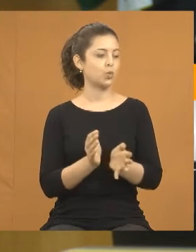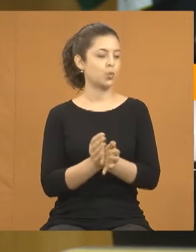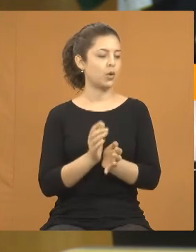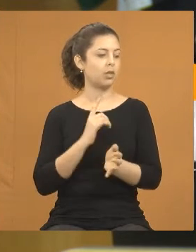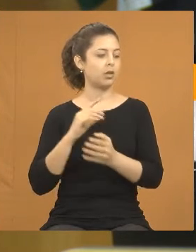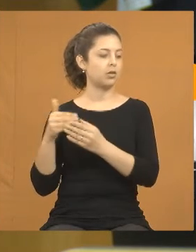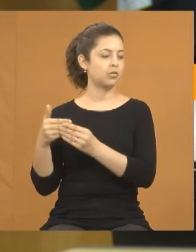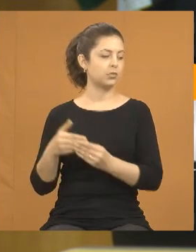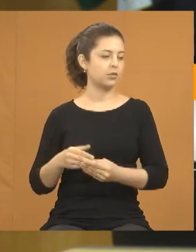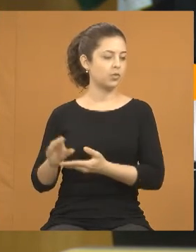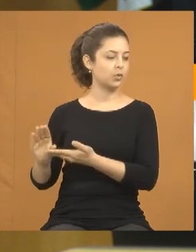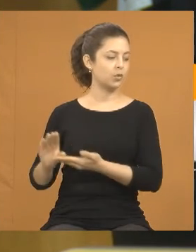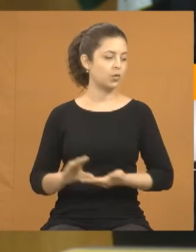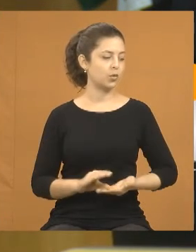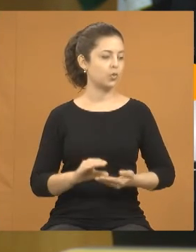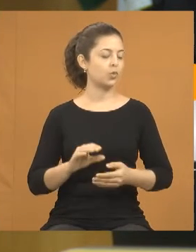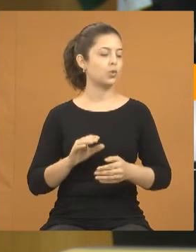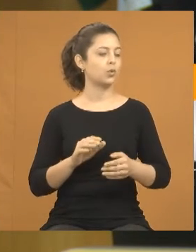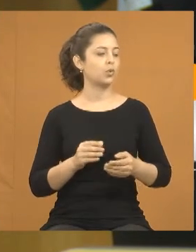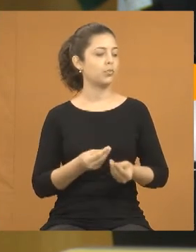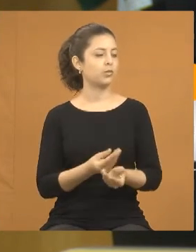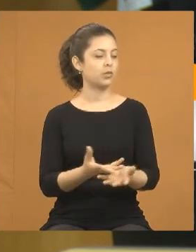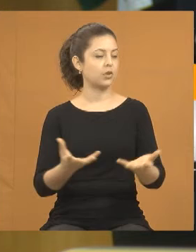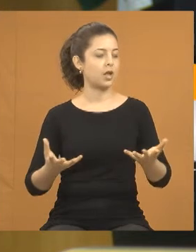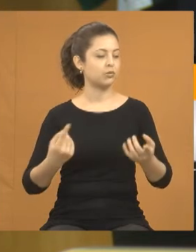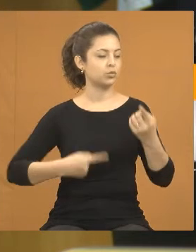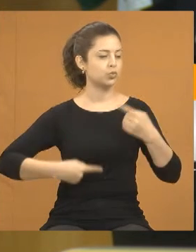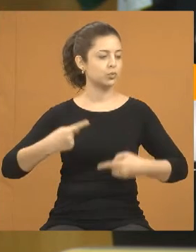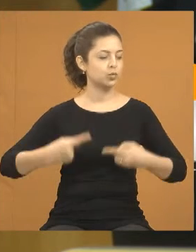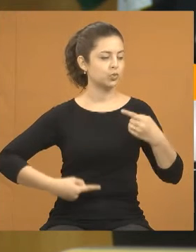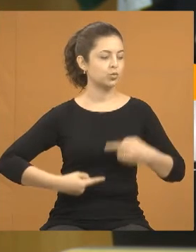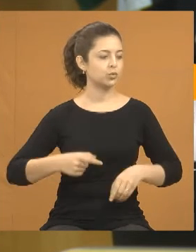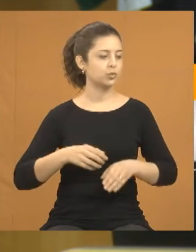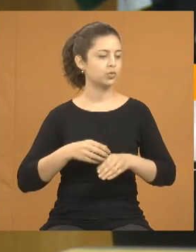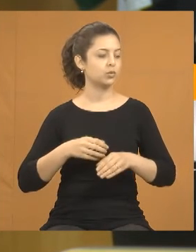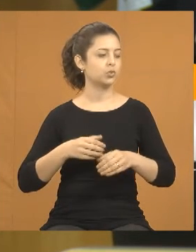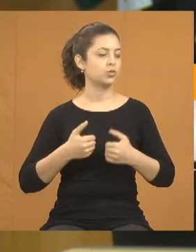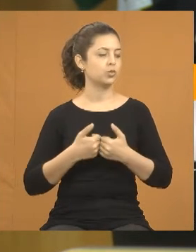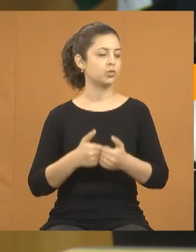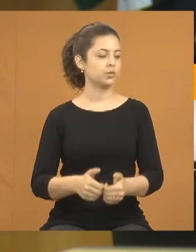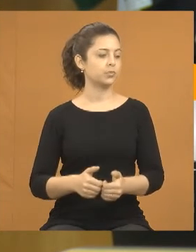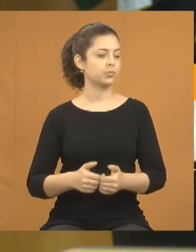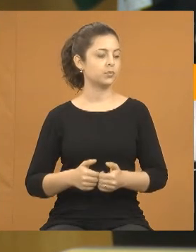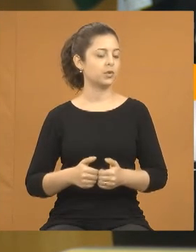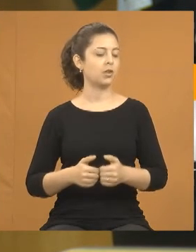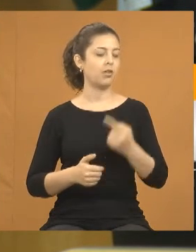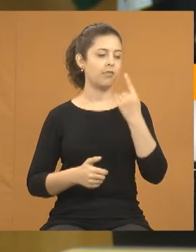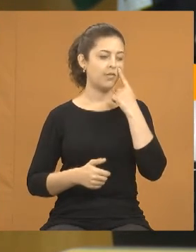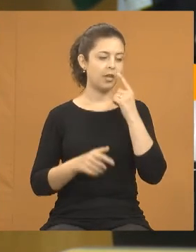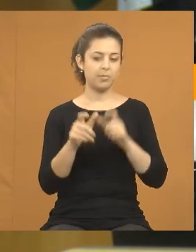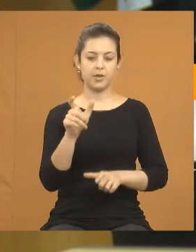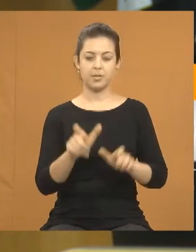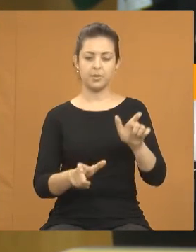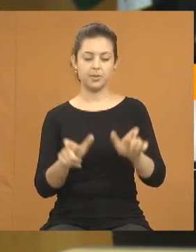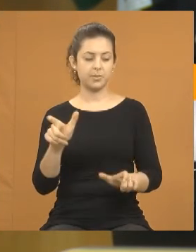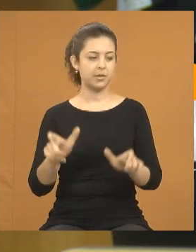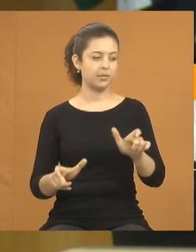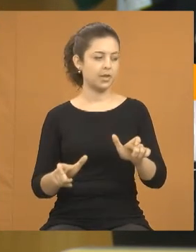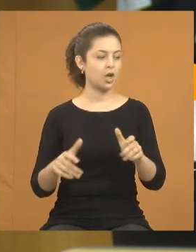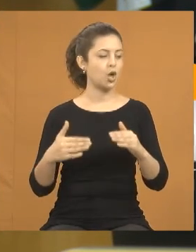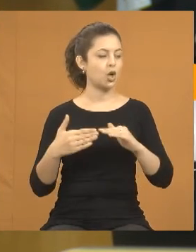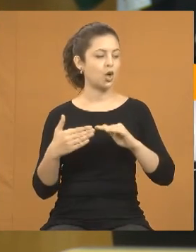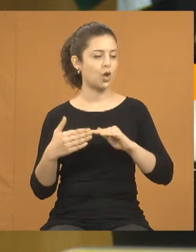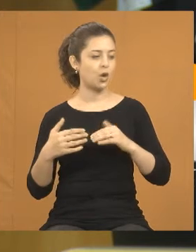possamos trazer para essa casa a população para discutir o transporte nessa cidade, para ver se os munícipes dessa cidade